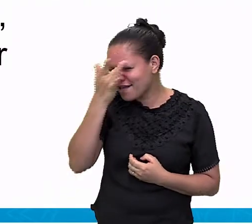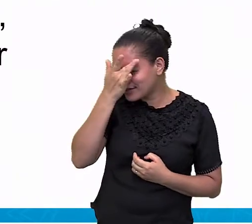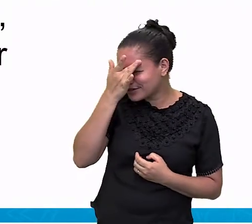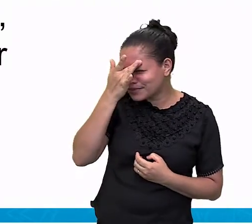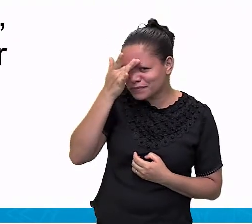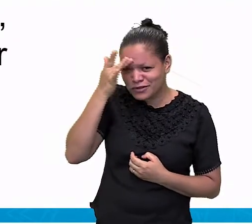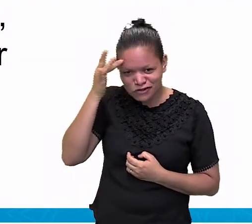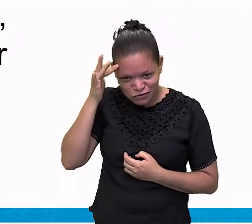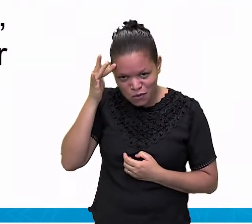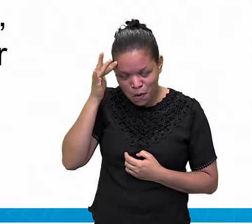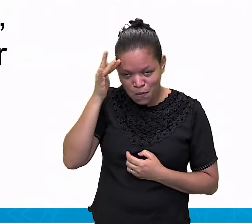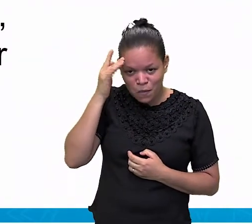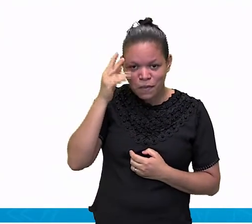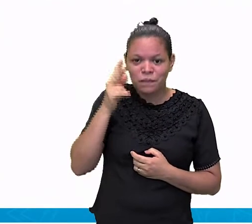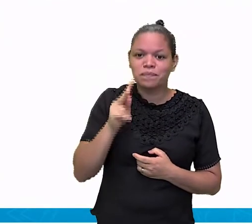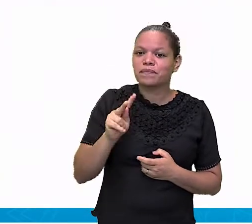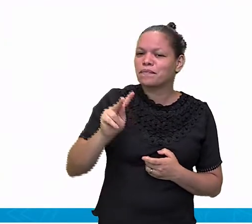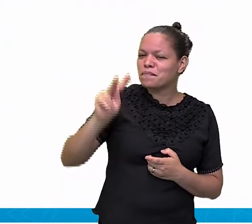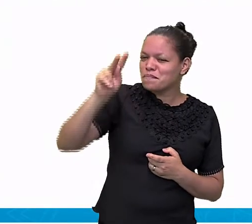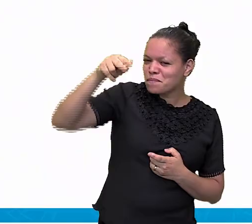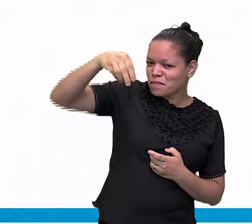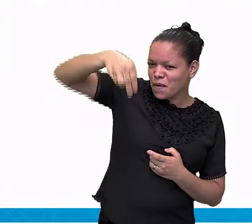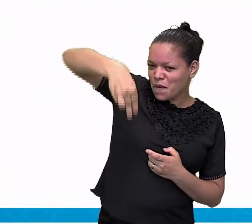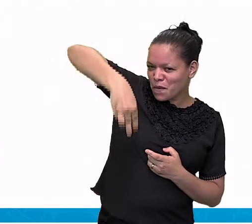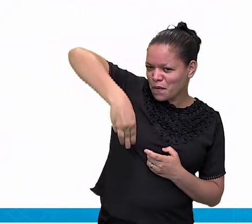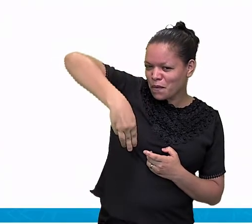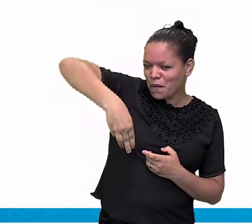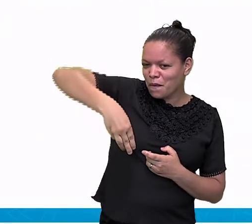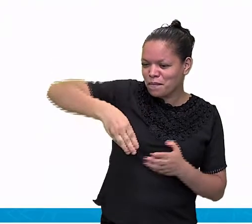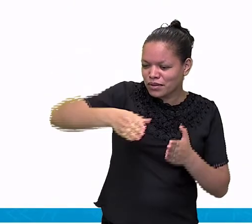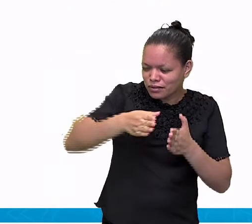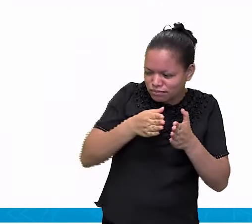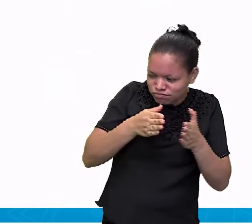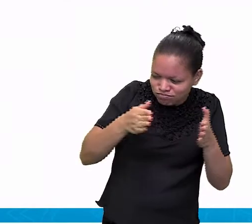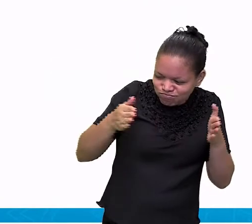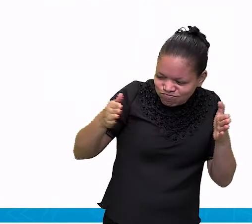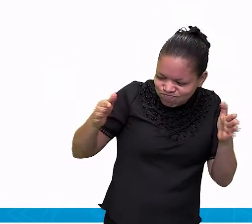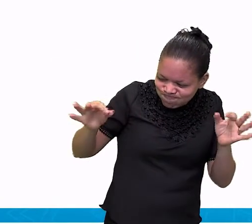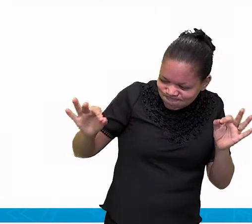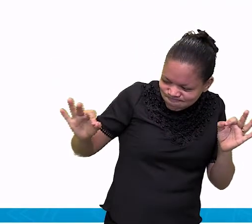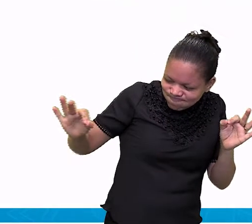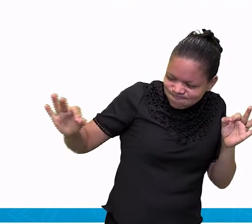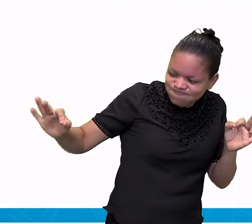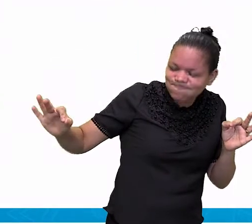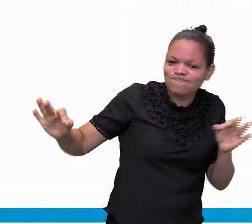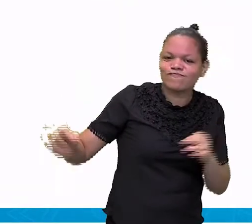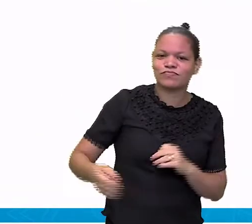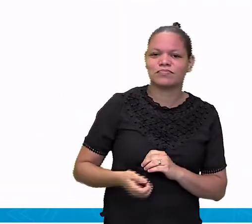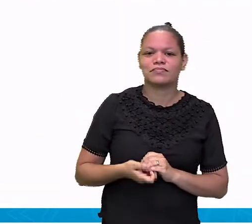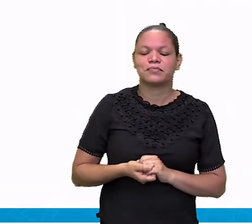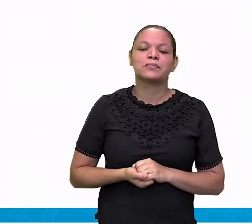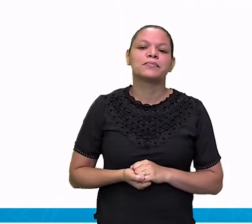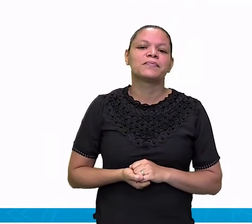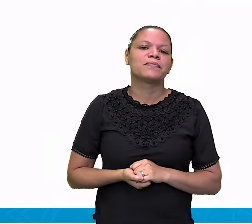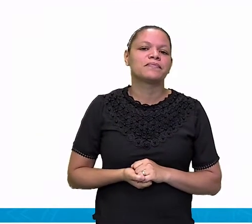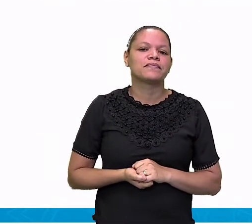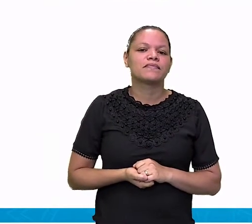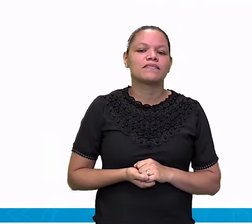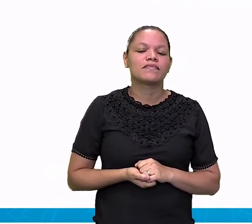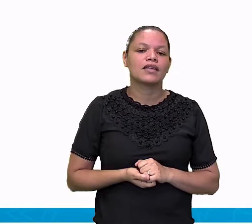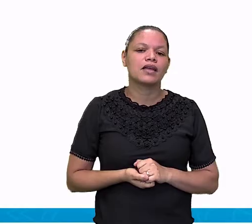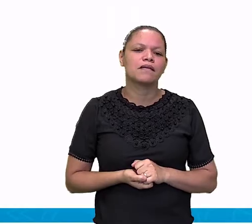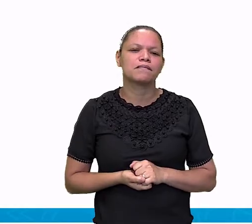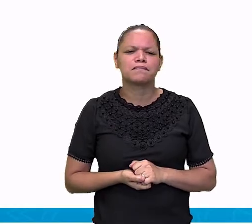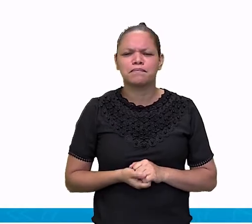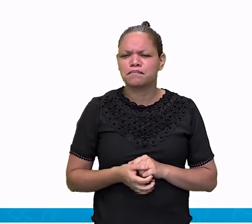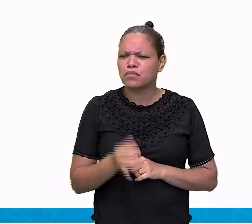quilômetros quadrados que vai residir dentro de uma região. Esse mesmo mapa está para você analisar dentro da